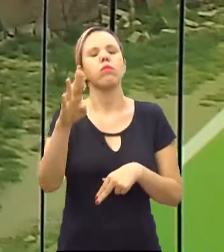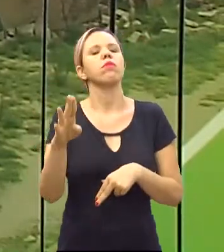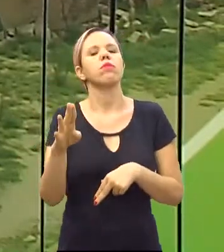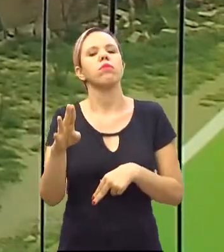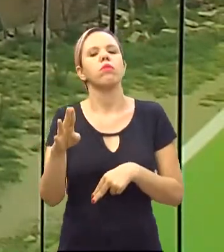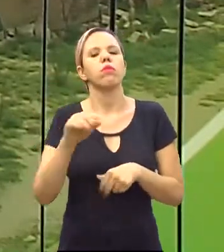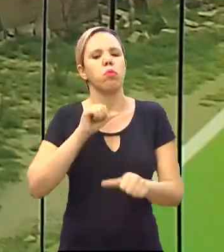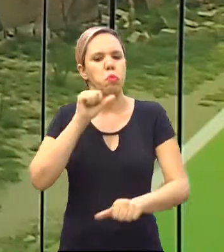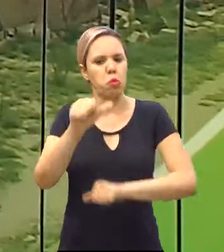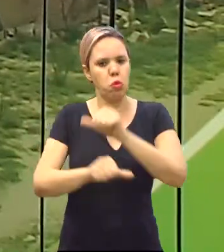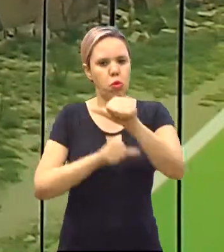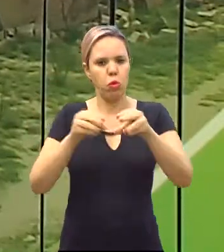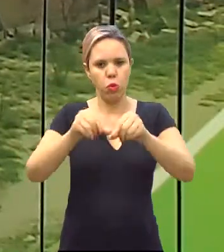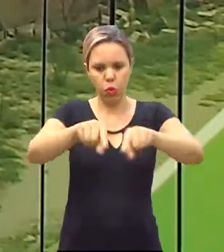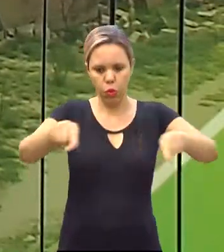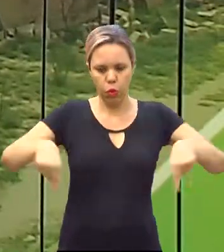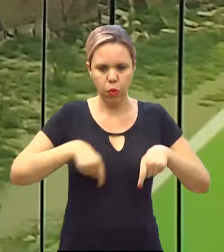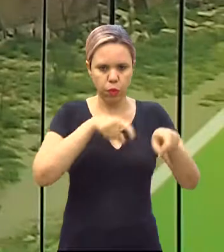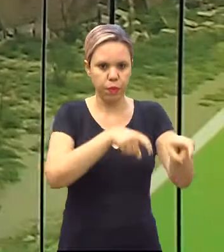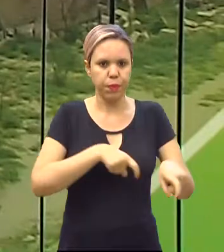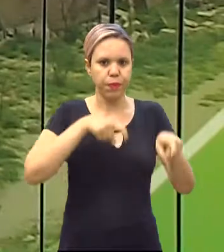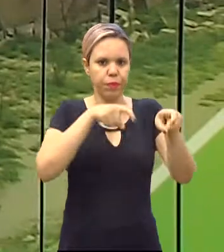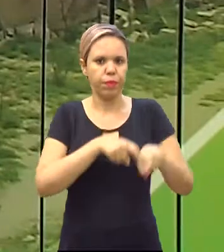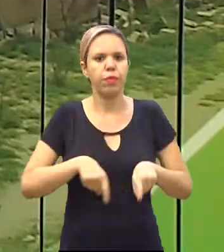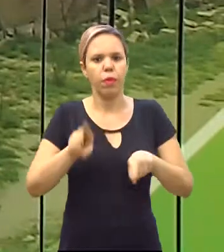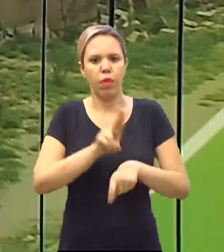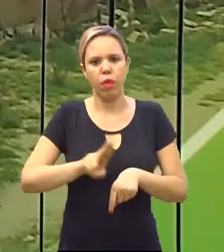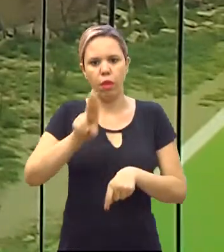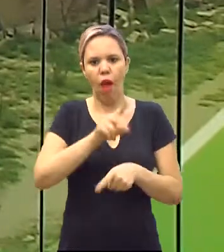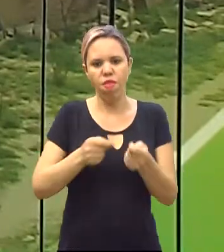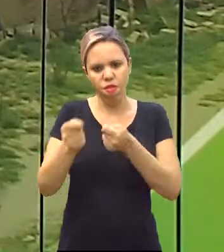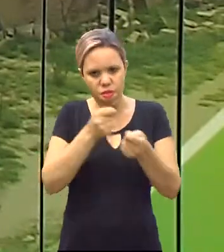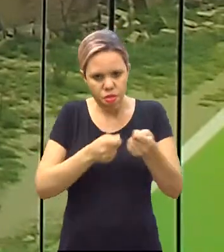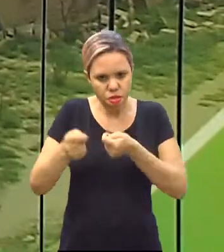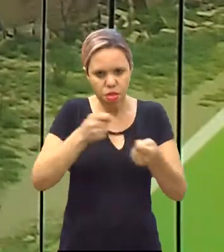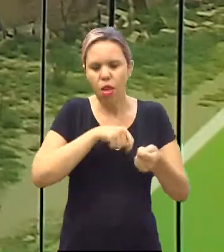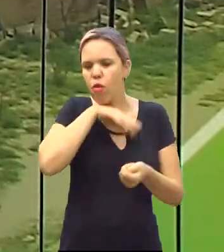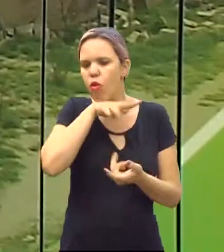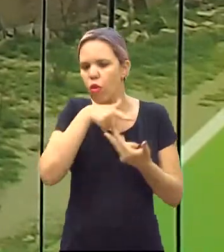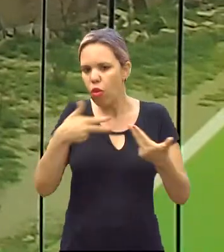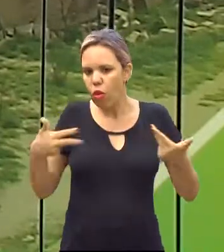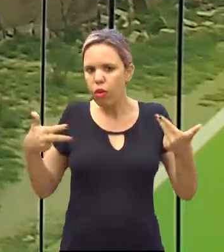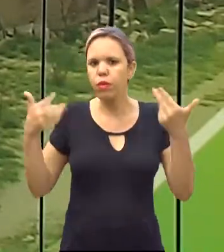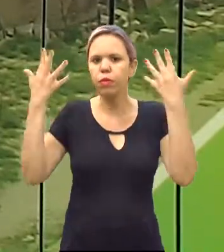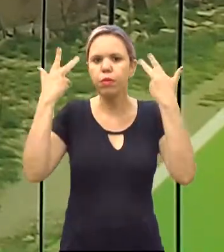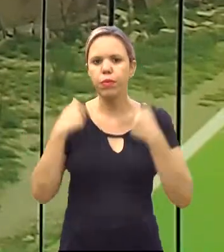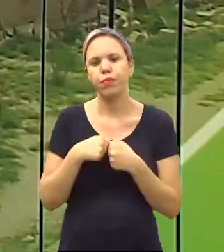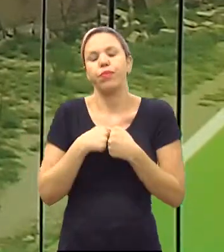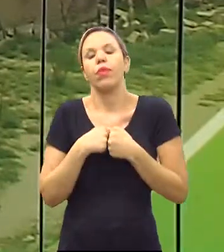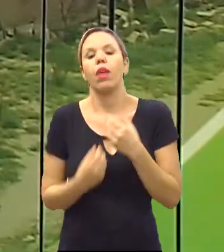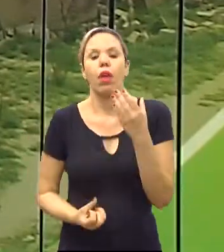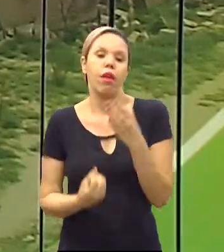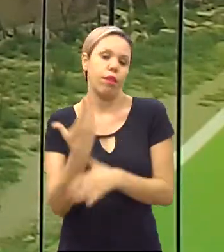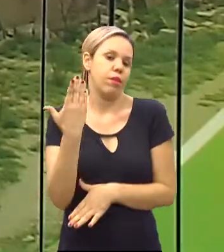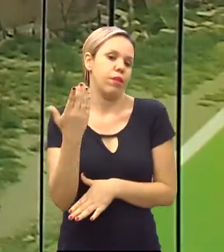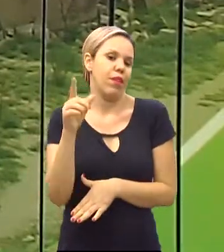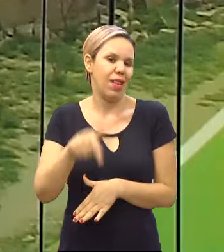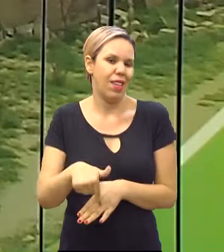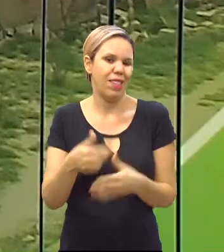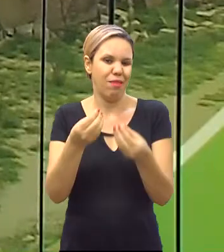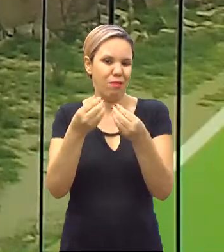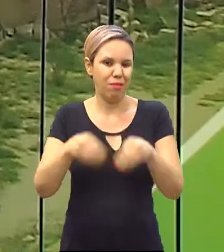à conversão de terras para a agricultura e o comércio desses animais que permitiram aí